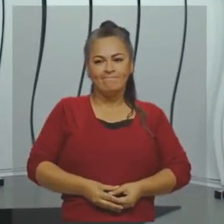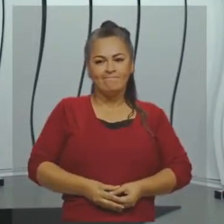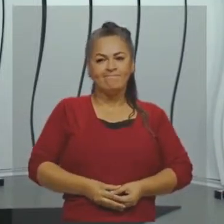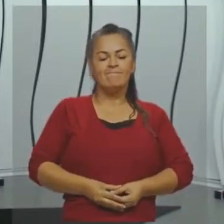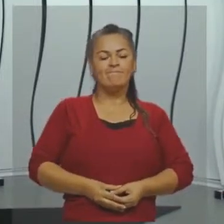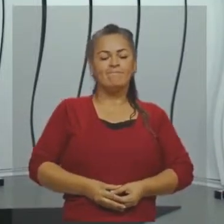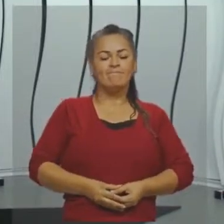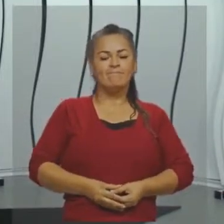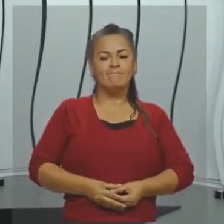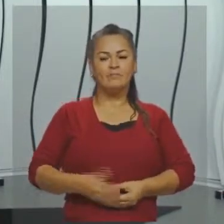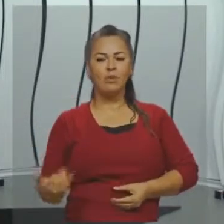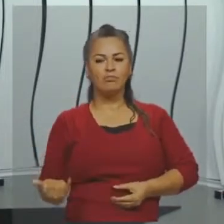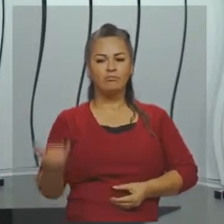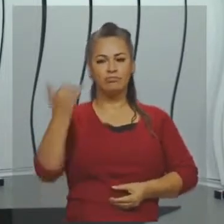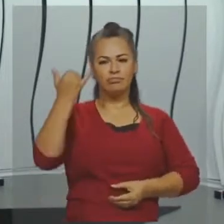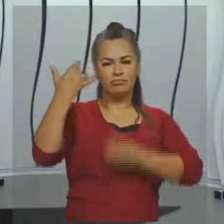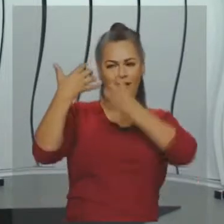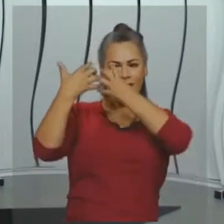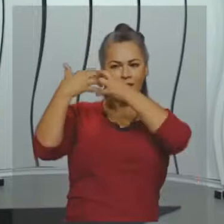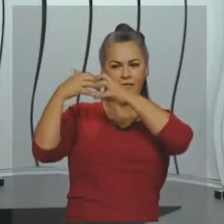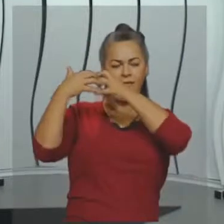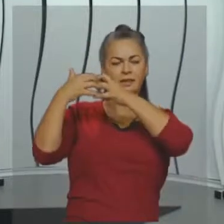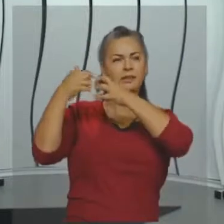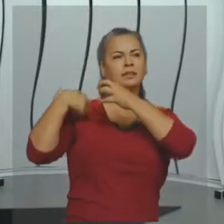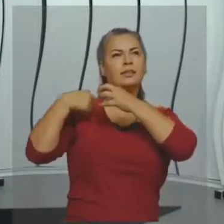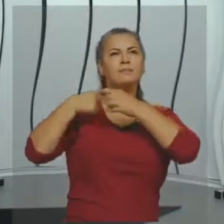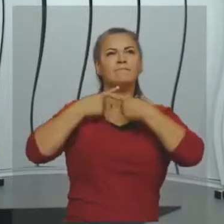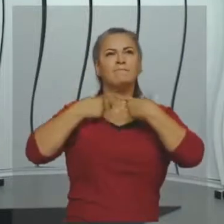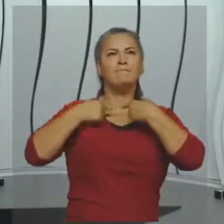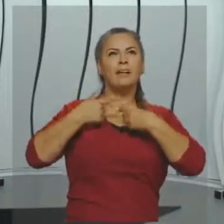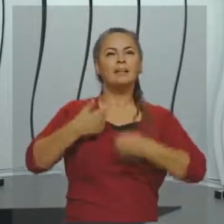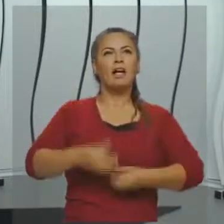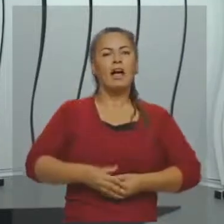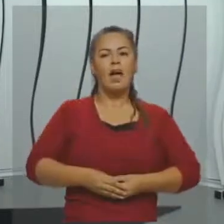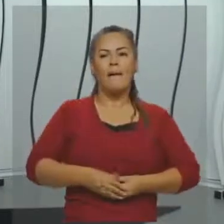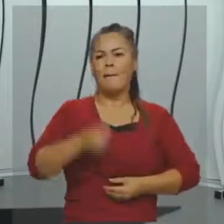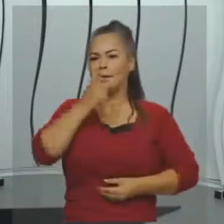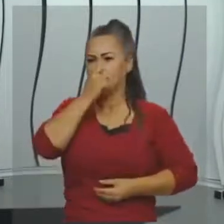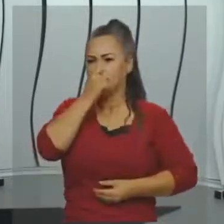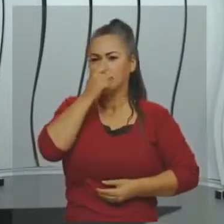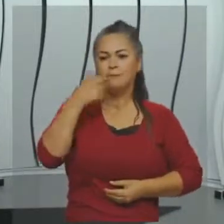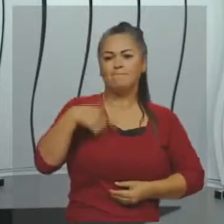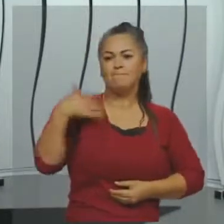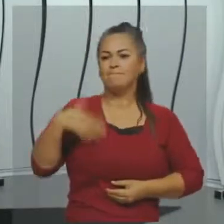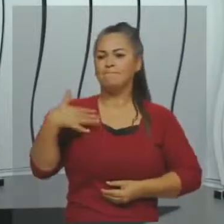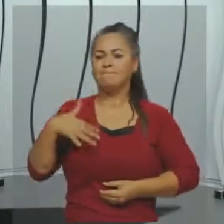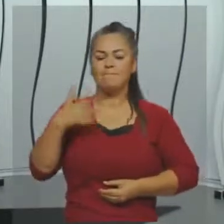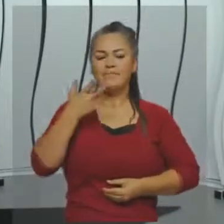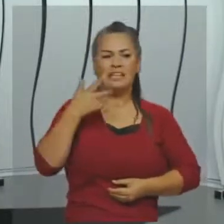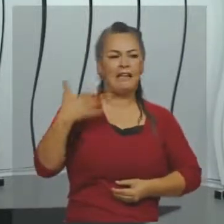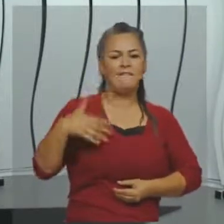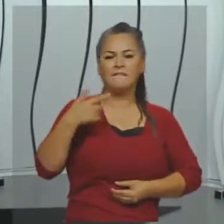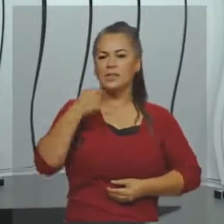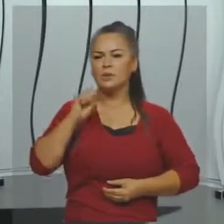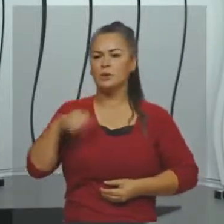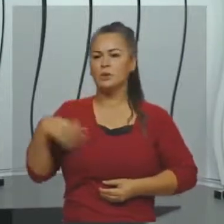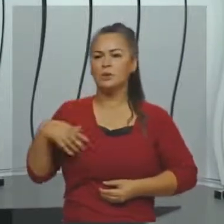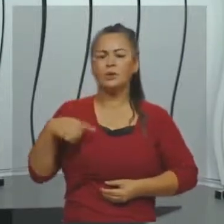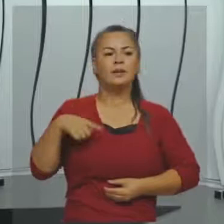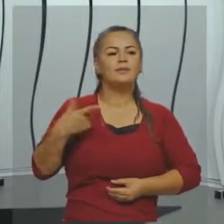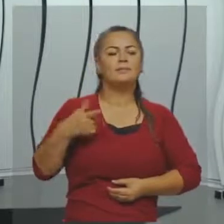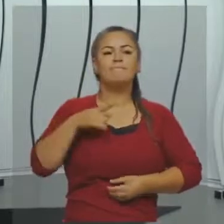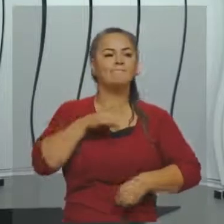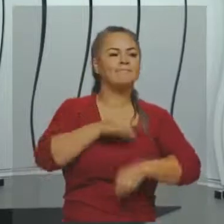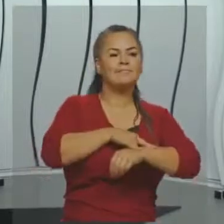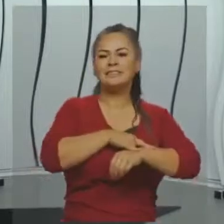cérebro e você vai então ficar com aquela vontade de urinar também. Então, nossa, agora eu estou apertado para ir ao banheiro e tal, e